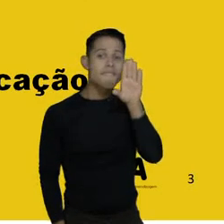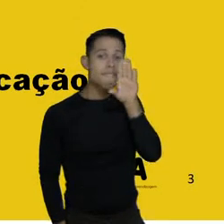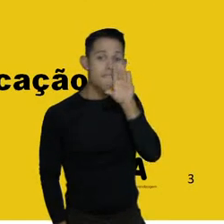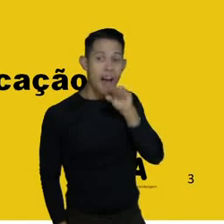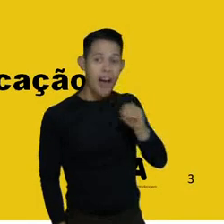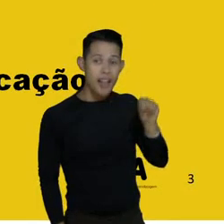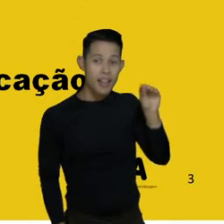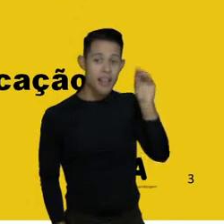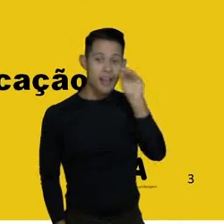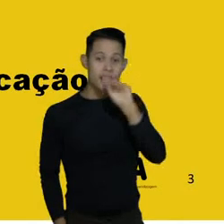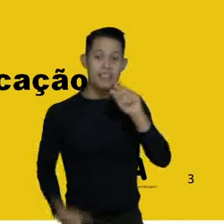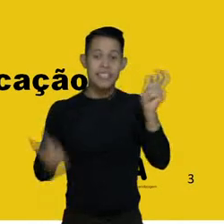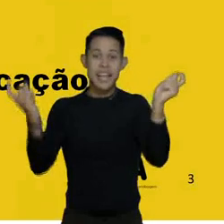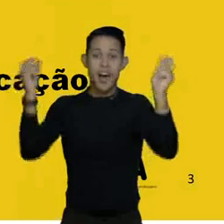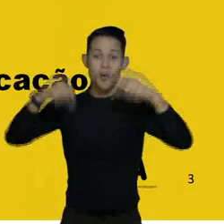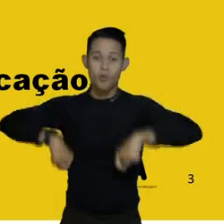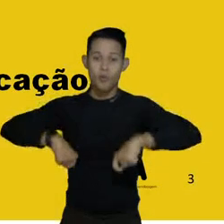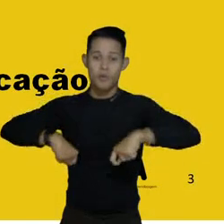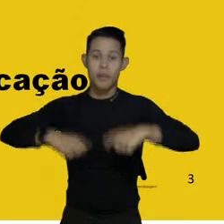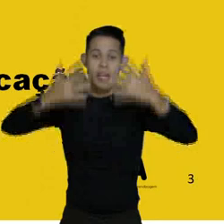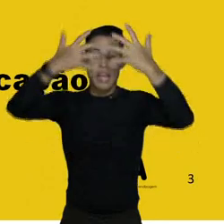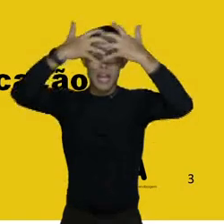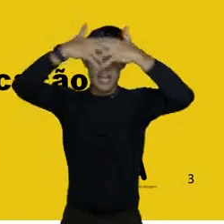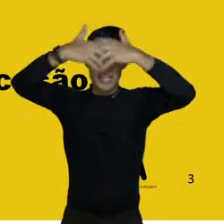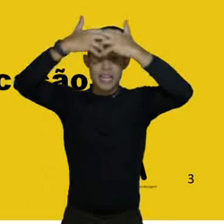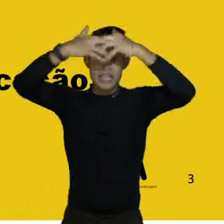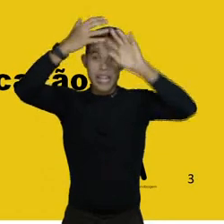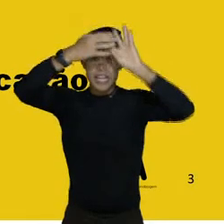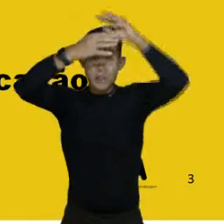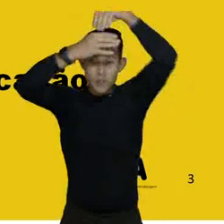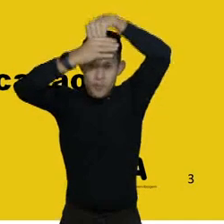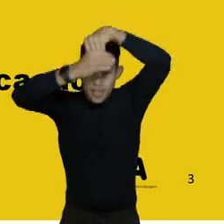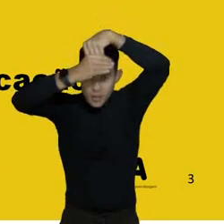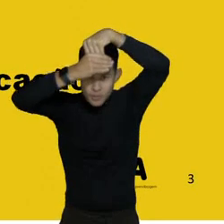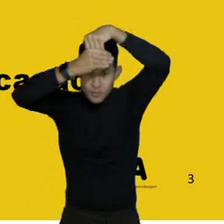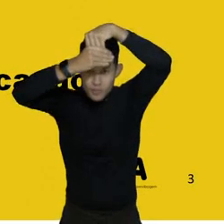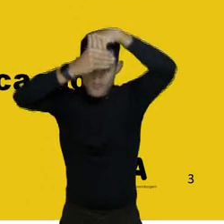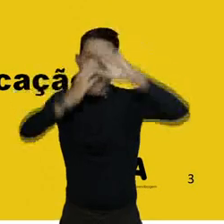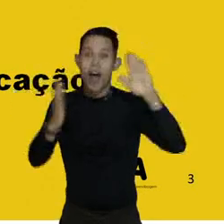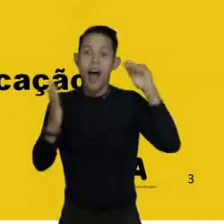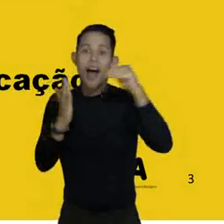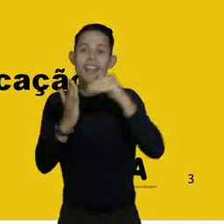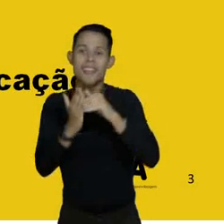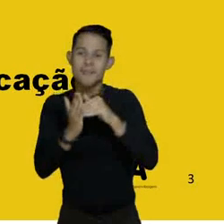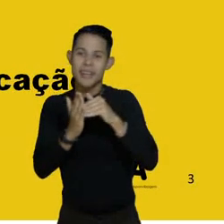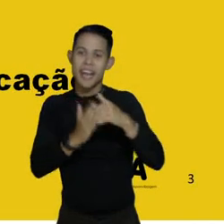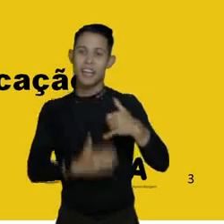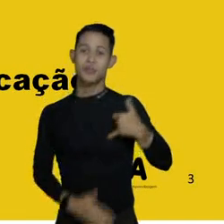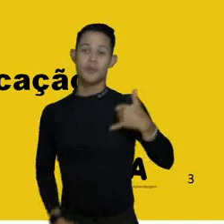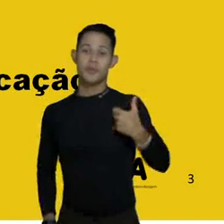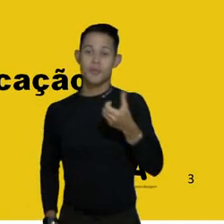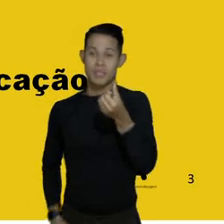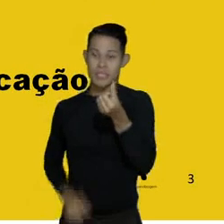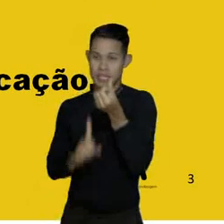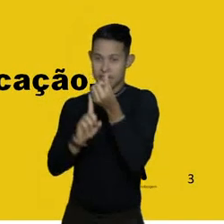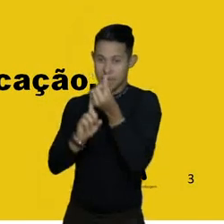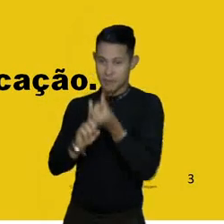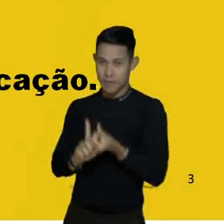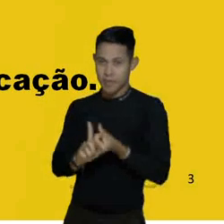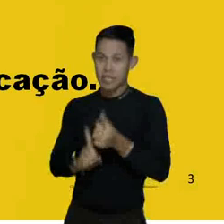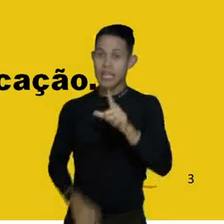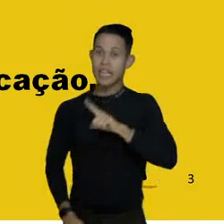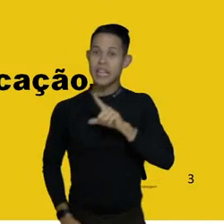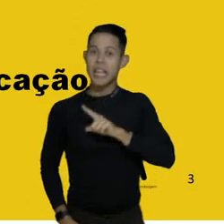bebezinho a gente vai adquirindo todos os sons da fala até se meses mais ou menos a gente adquire os sons de